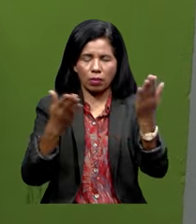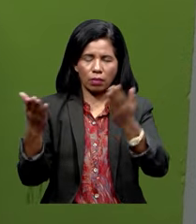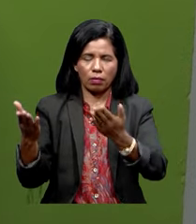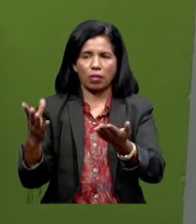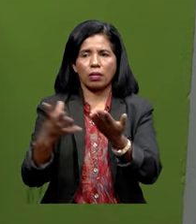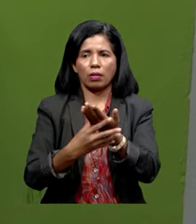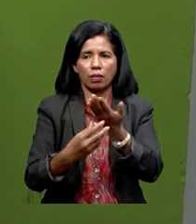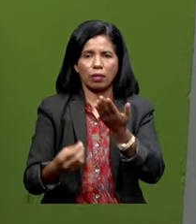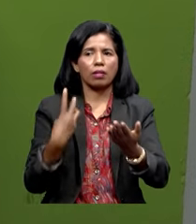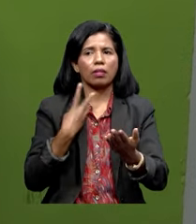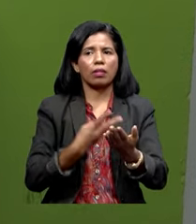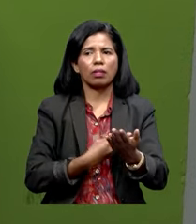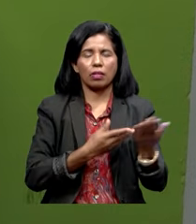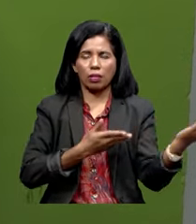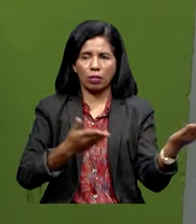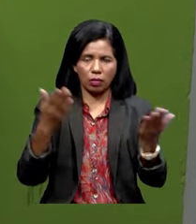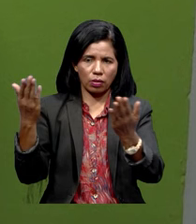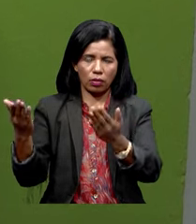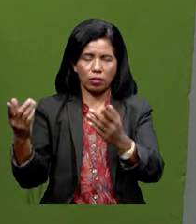no y te submete vaya